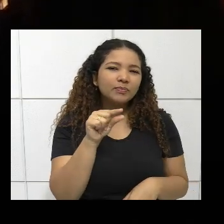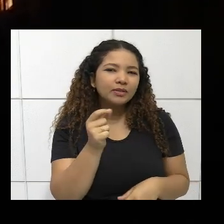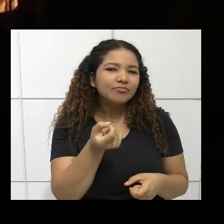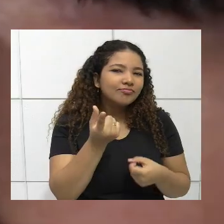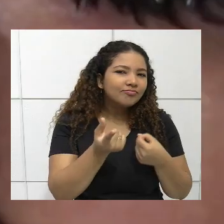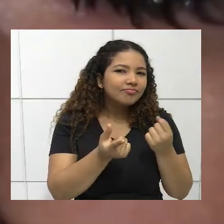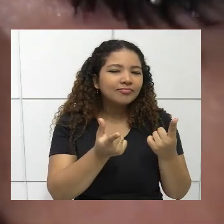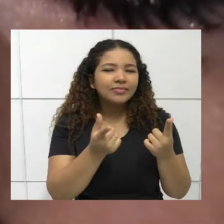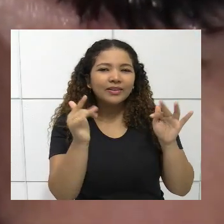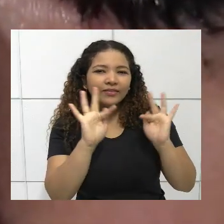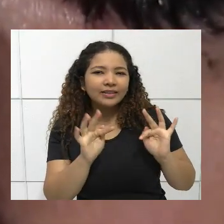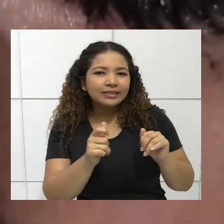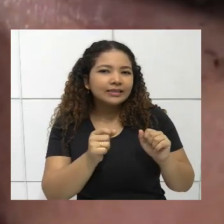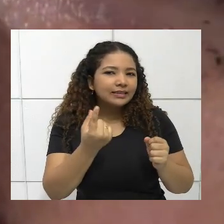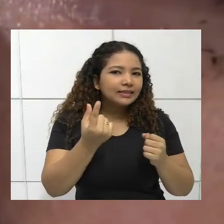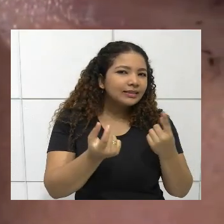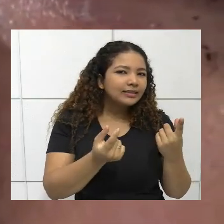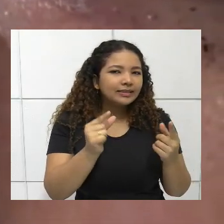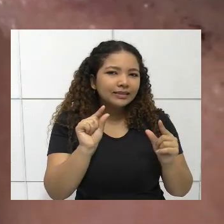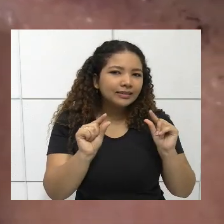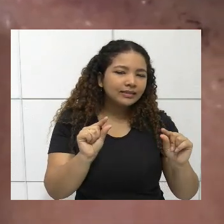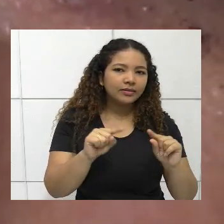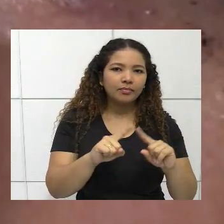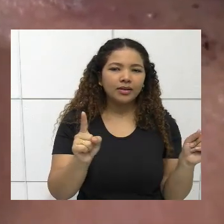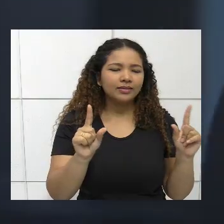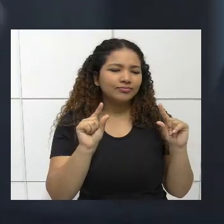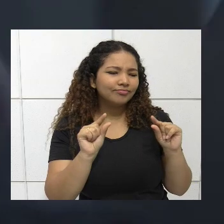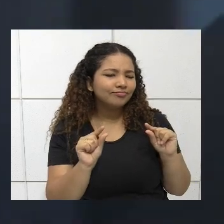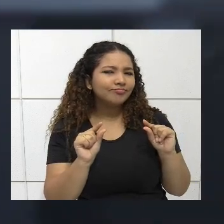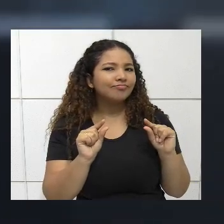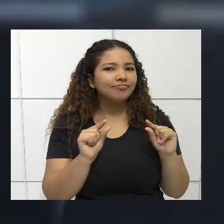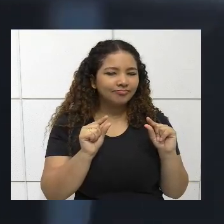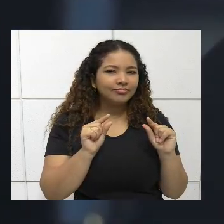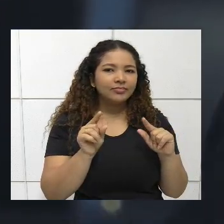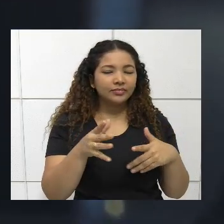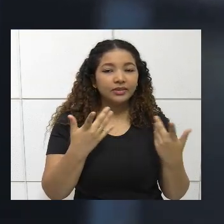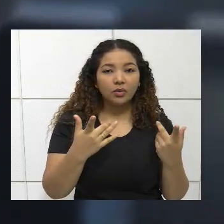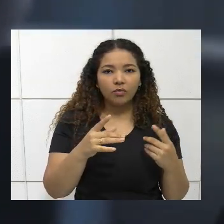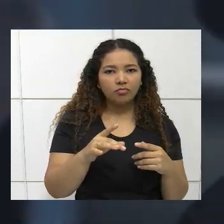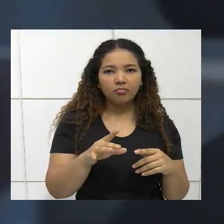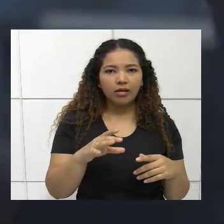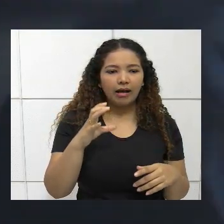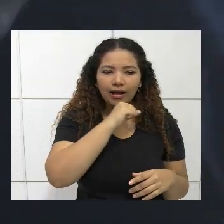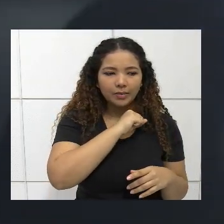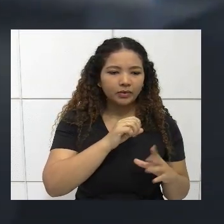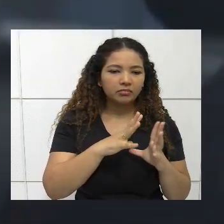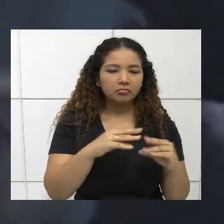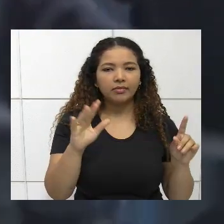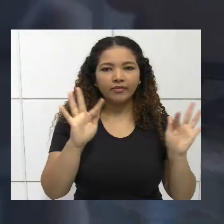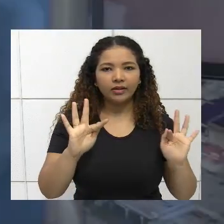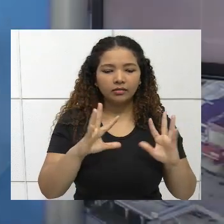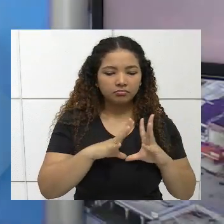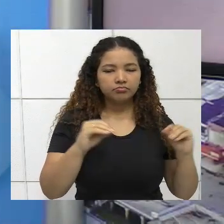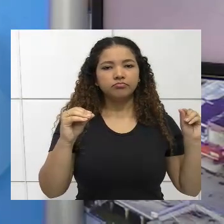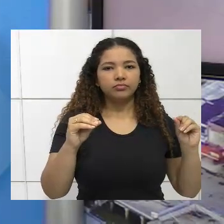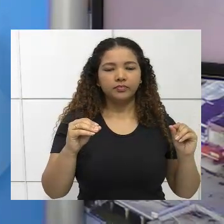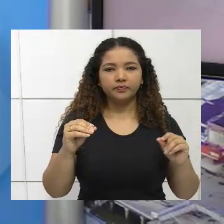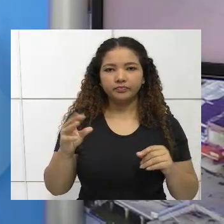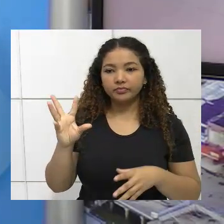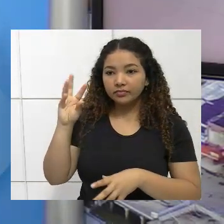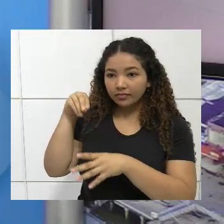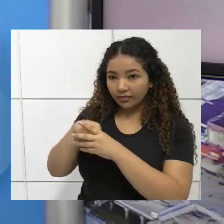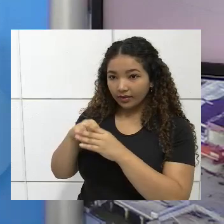de felicidade, né? Mas são muito pequenos, então é automático que passa. Dentro da residência, dá para os familiares